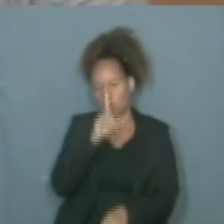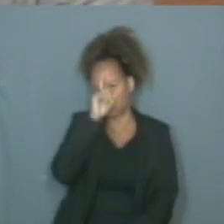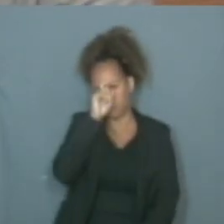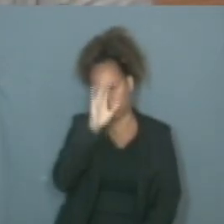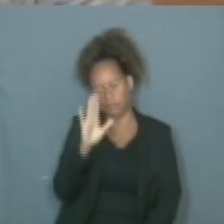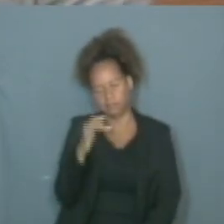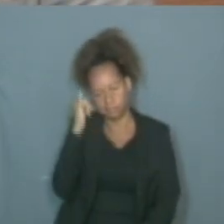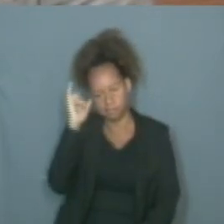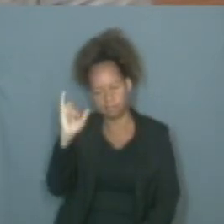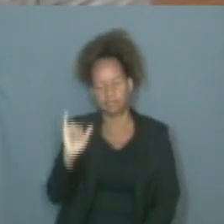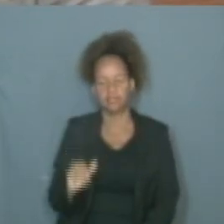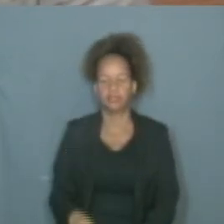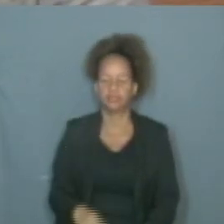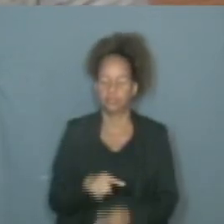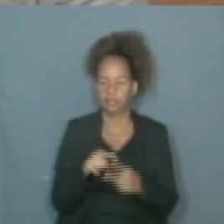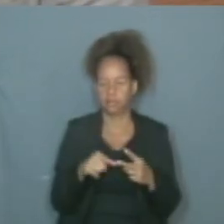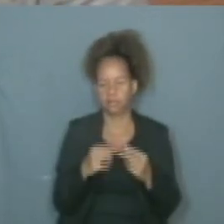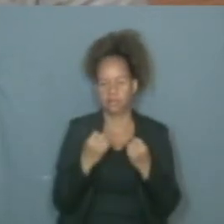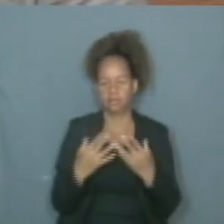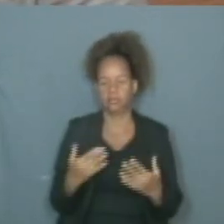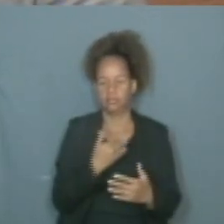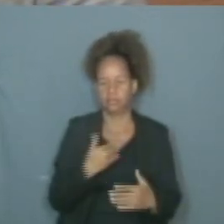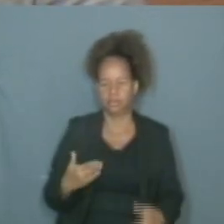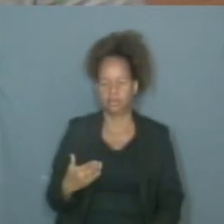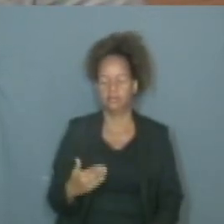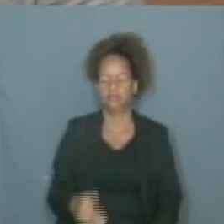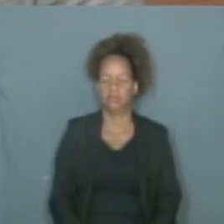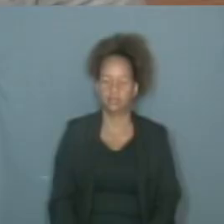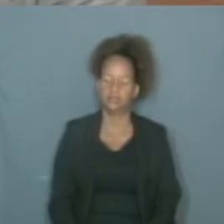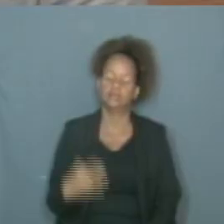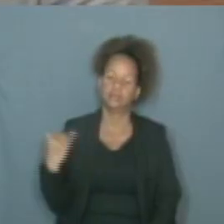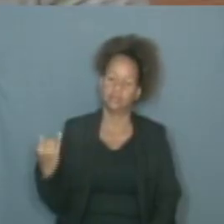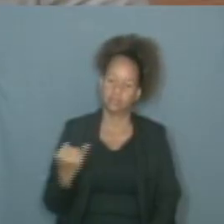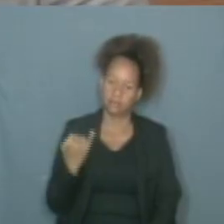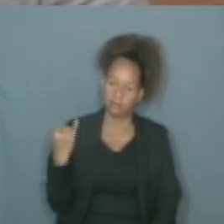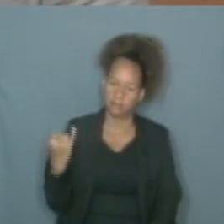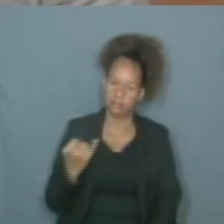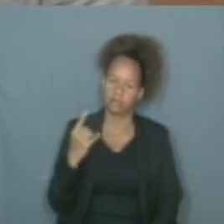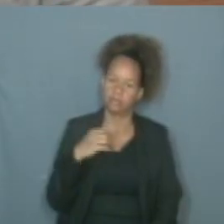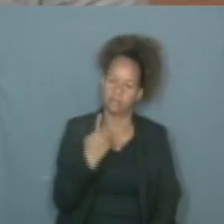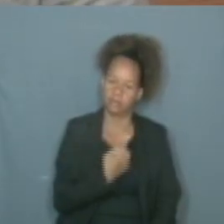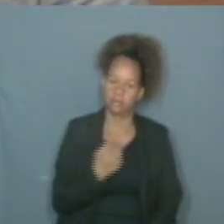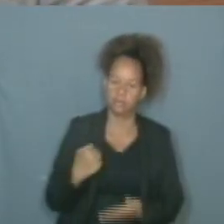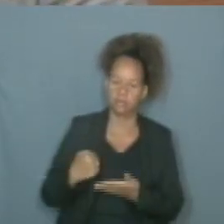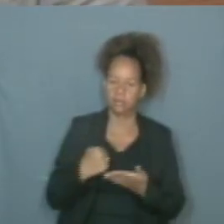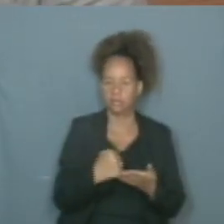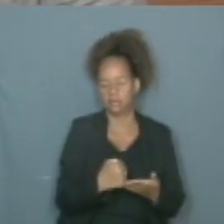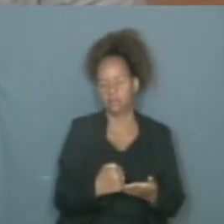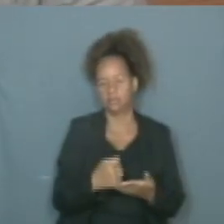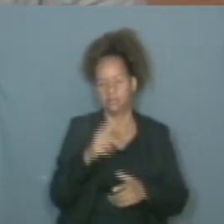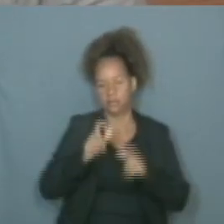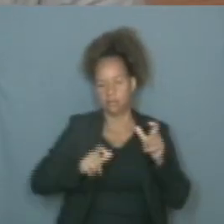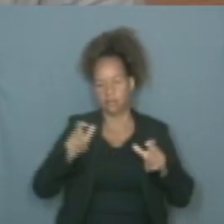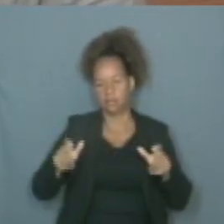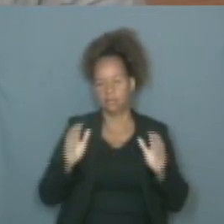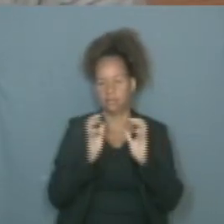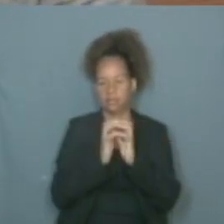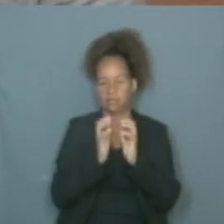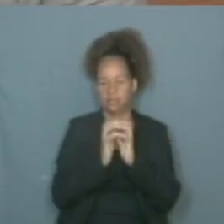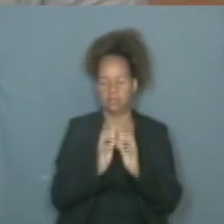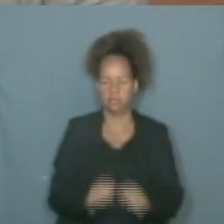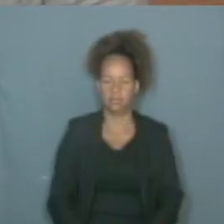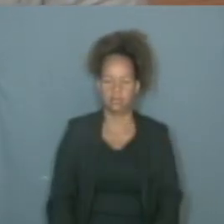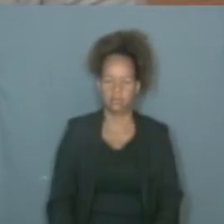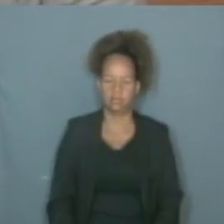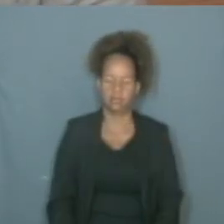hospital. Então, são 2 pedidos de audiência pública que são importantes para que a gente ajude as pessoas do Recife.